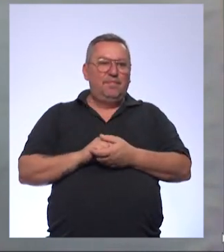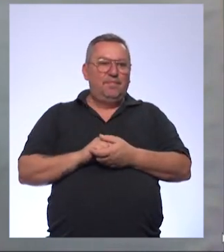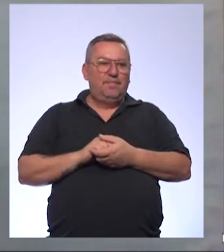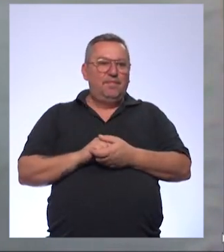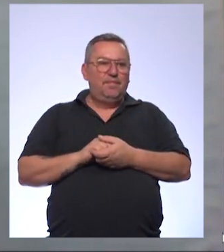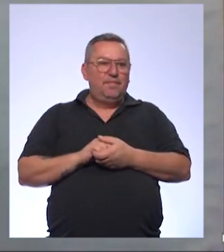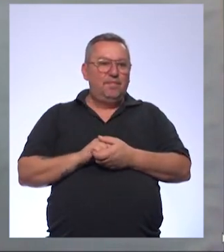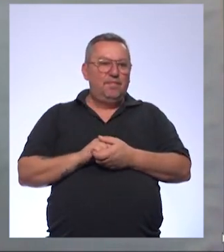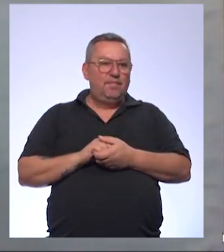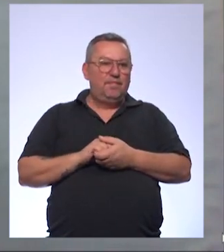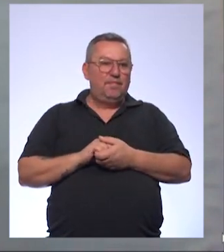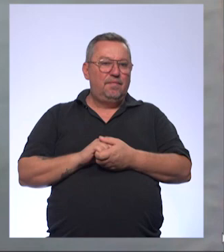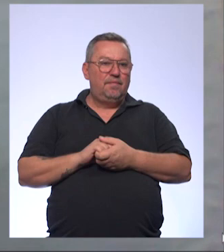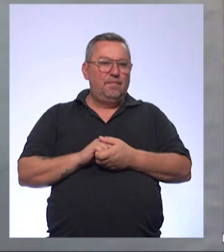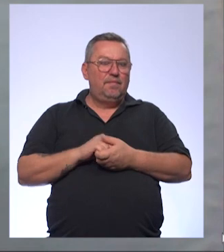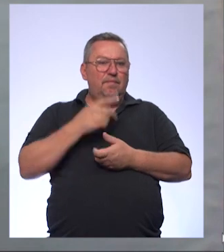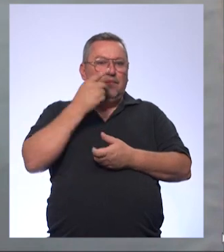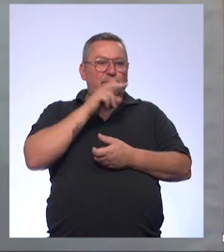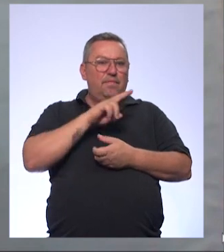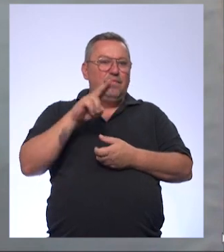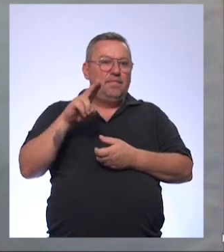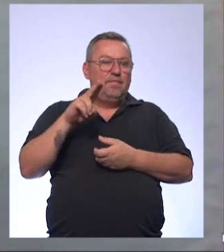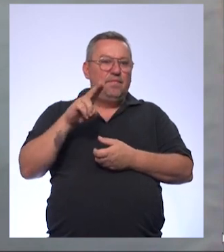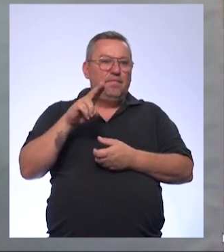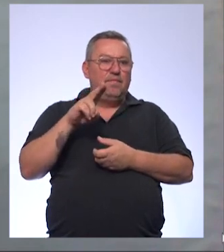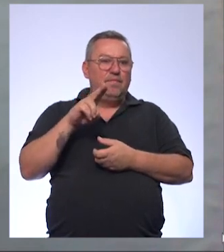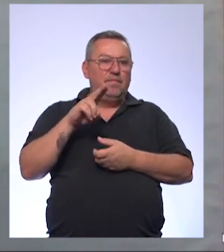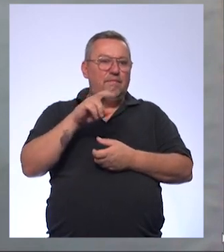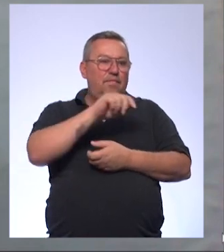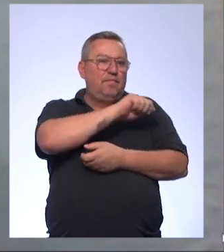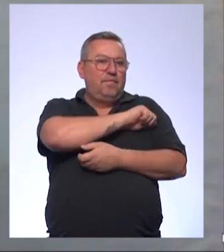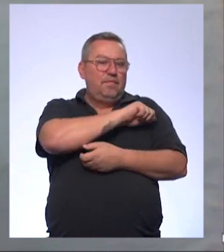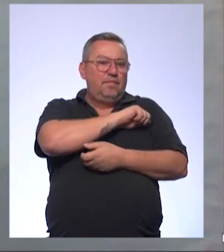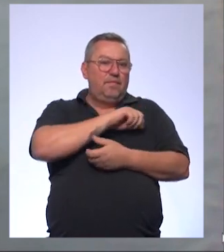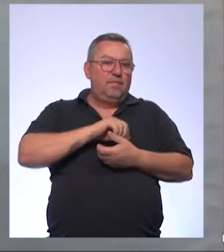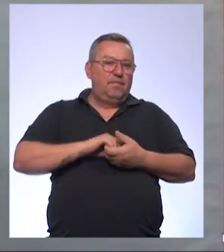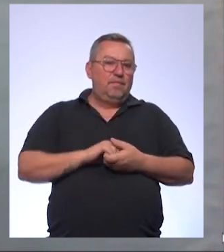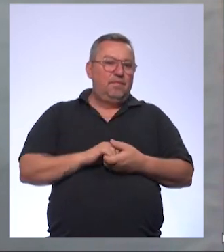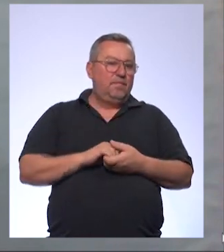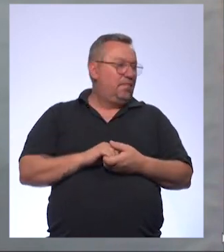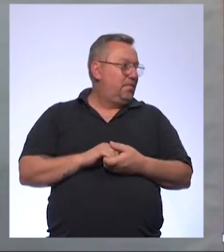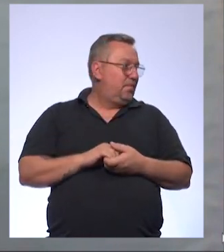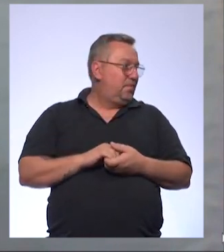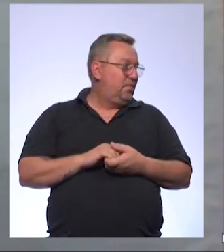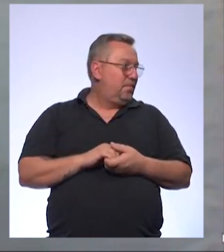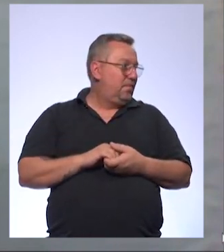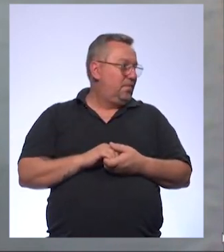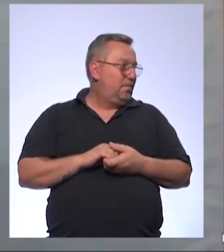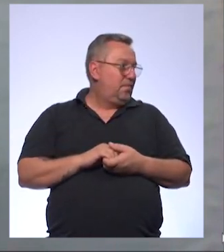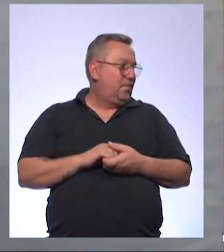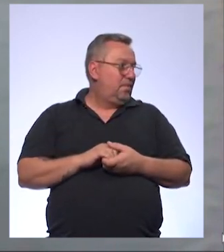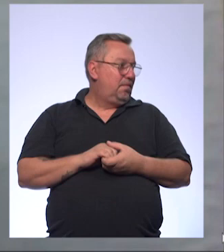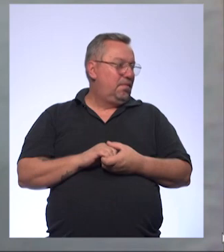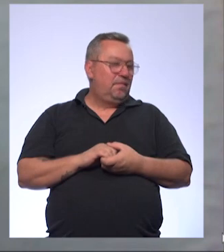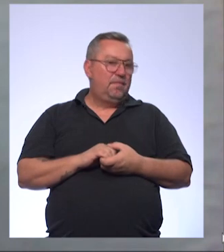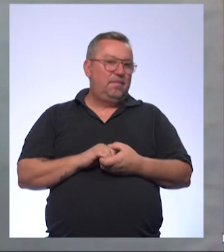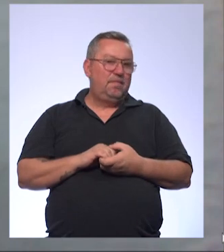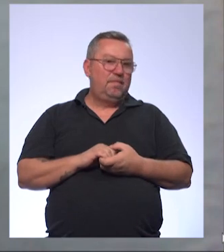tenho o nome do aluno para falar com ele. Tem aí, a produção tem para mim o nome desse aluno que apareceu no